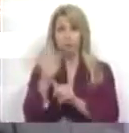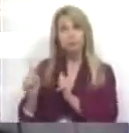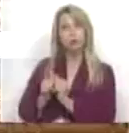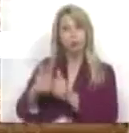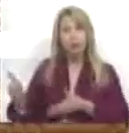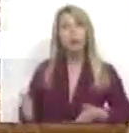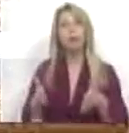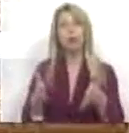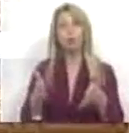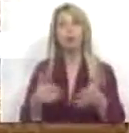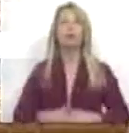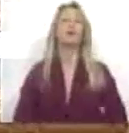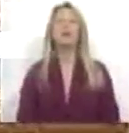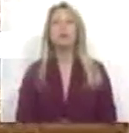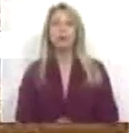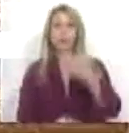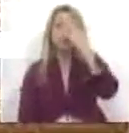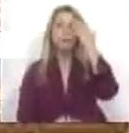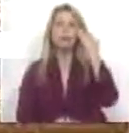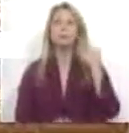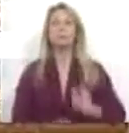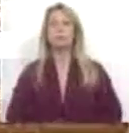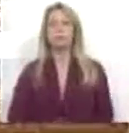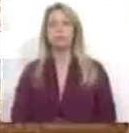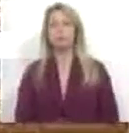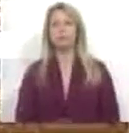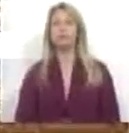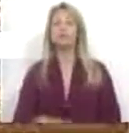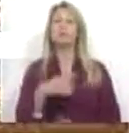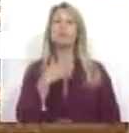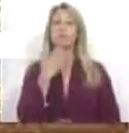Muito obrigado, Sra. Deputada.